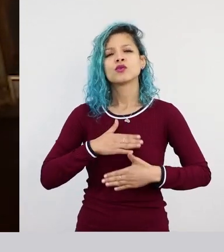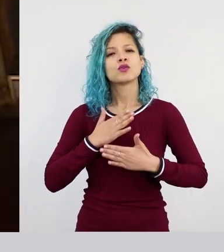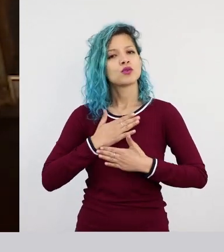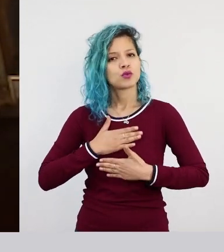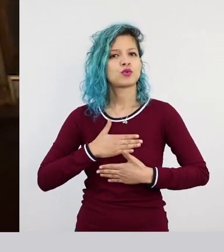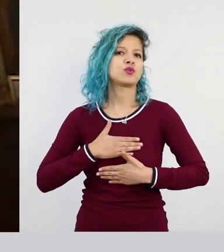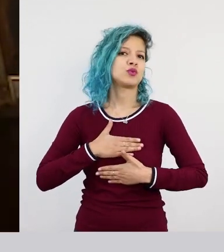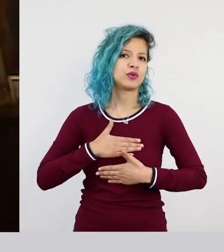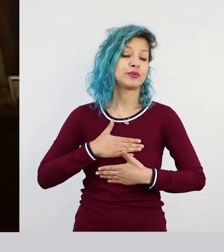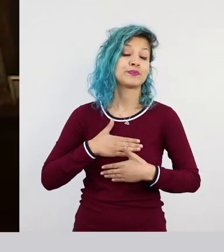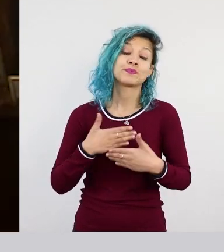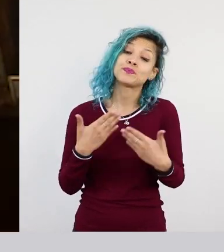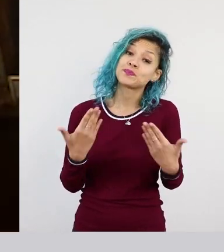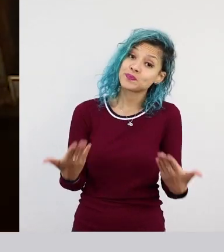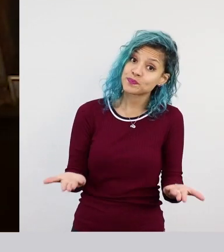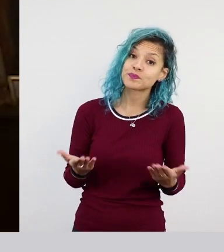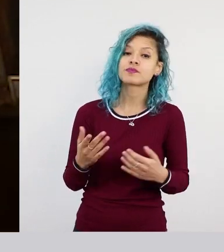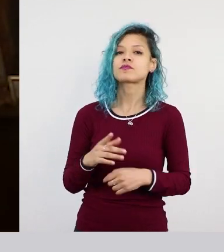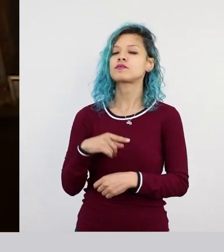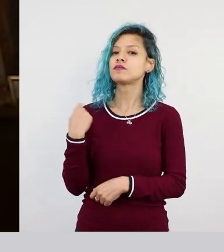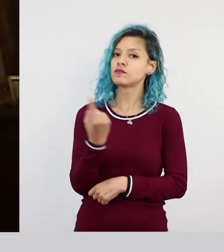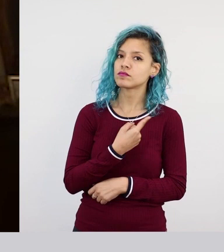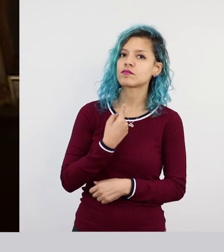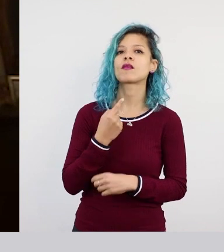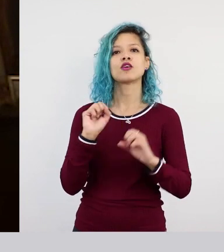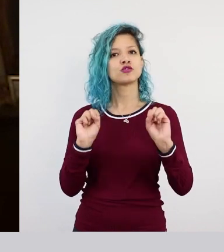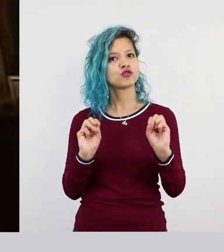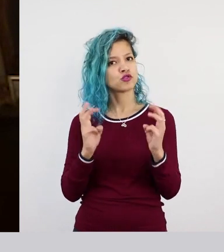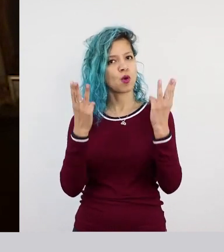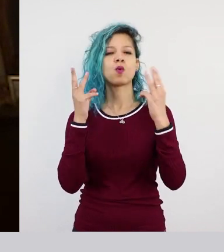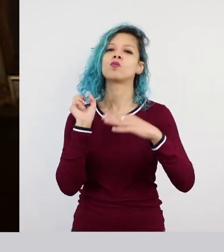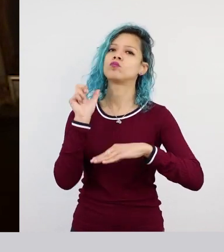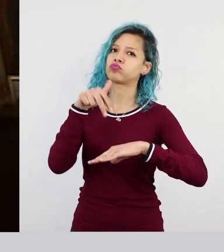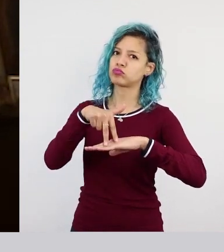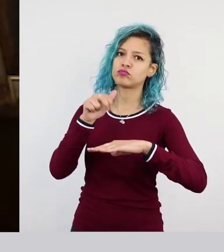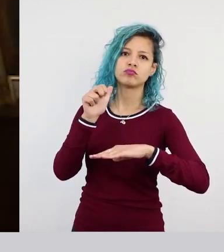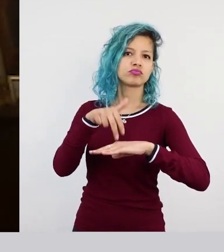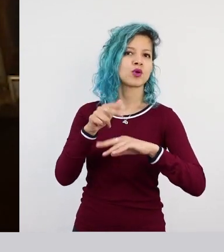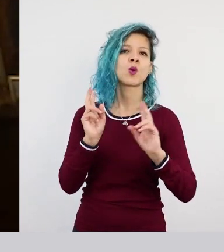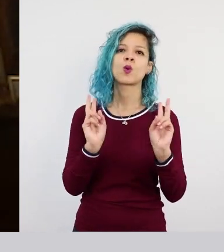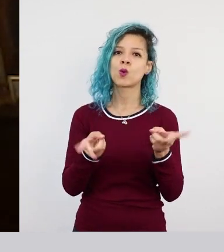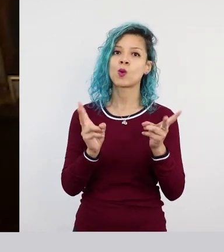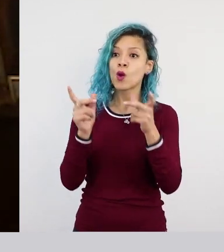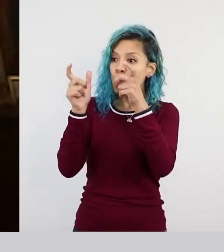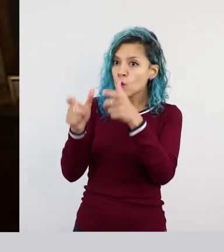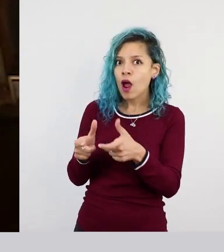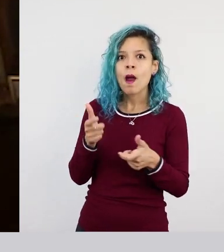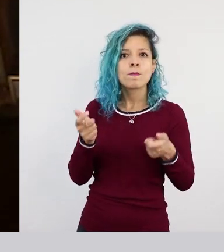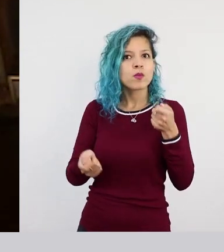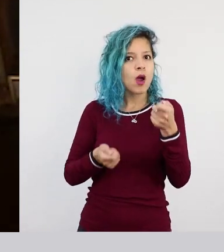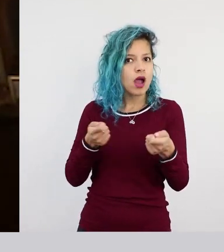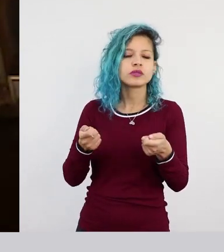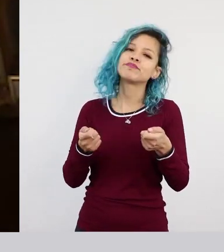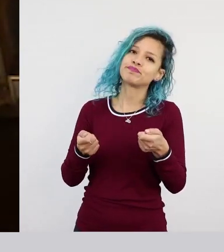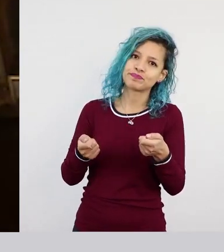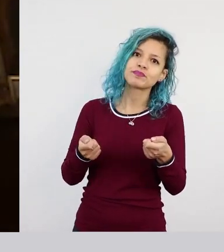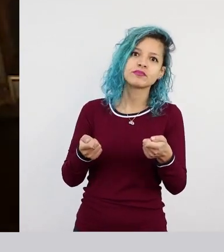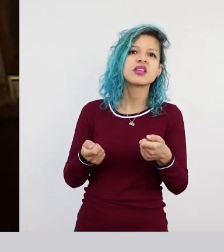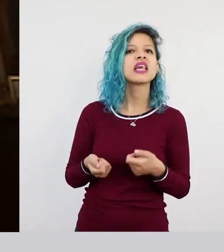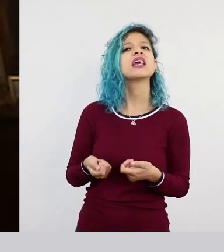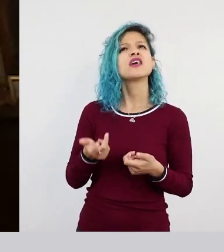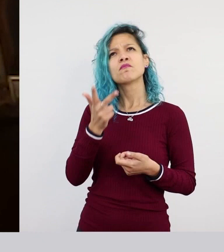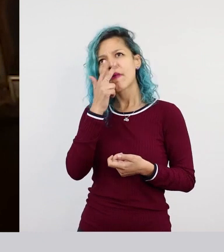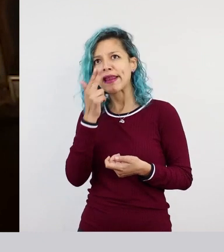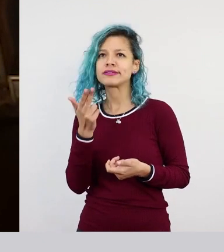um conforto, né? E a gente continuou a fazer show nas boates. As boates ficaram